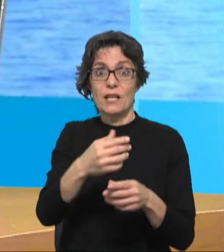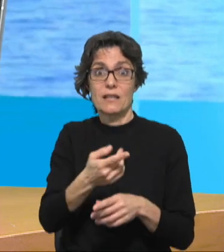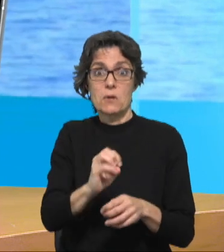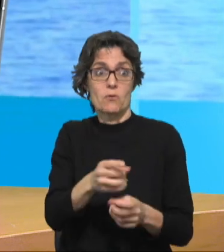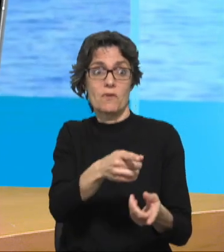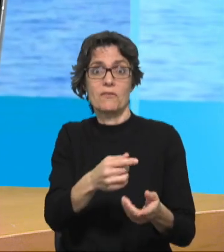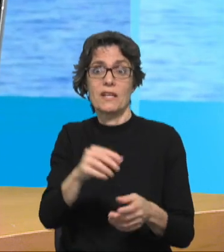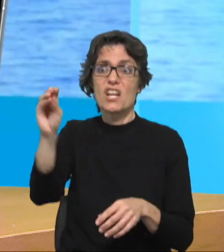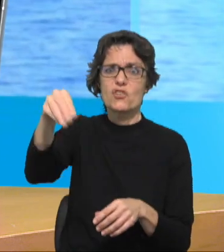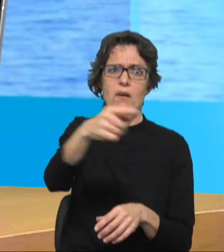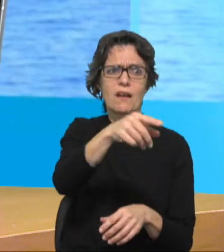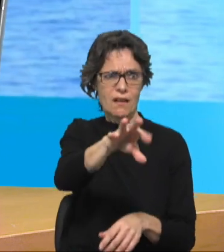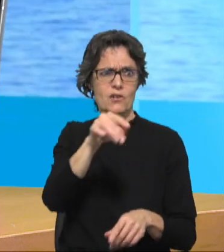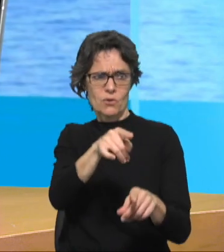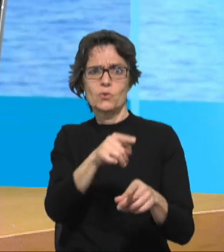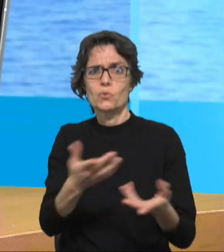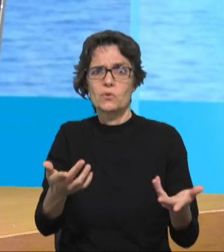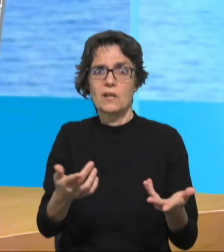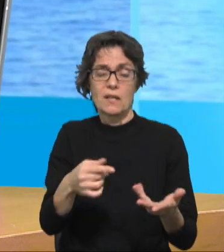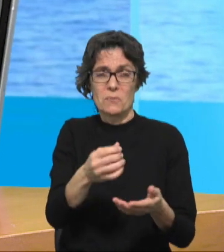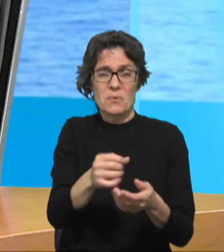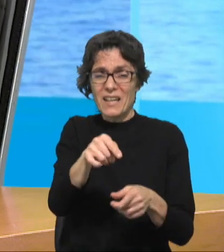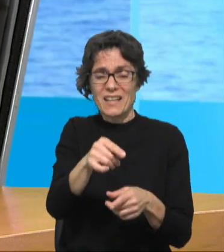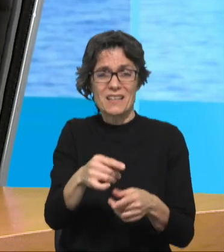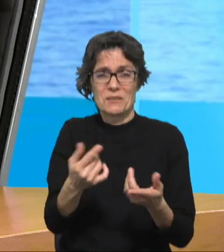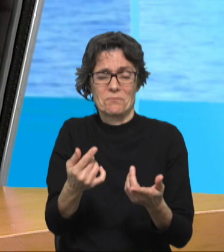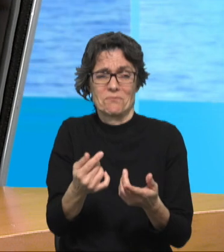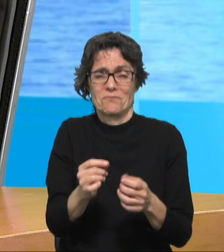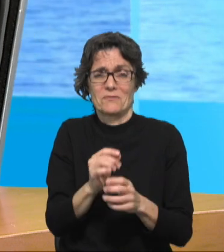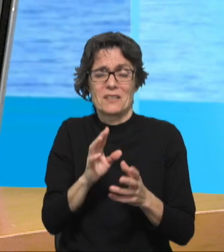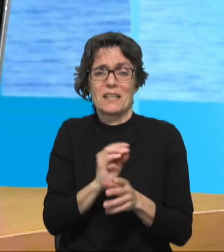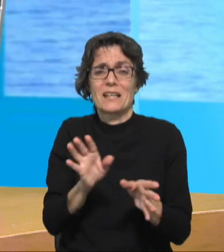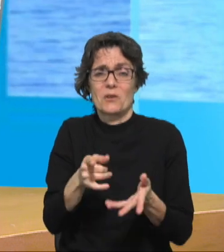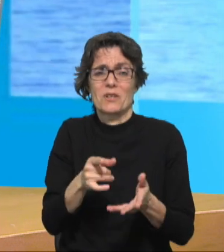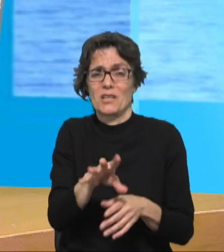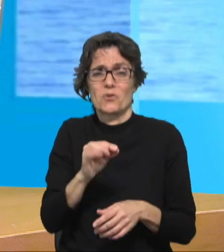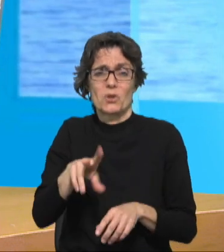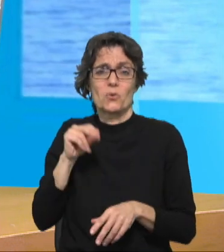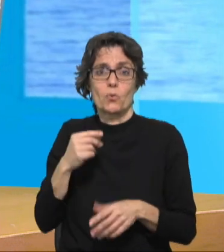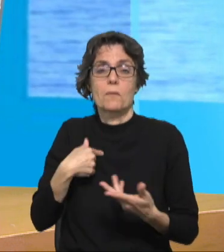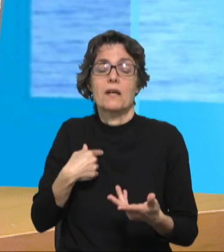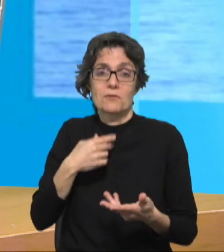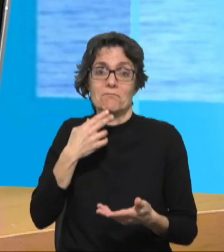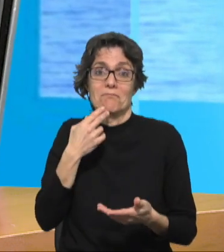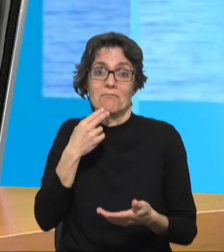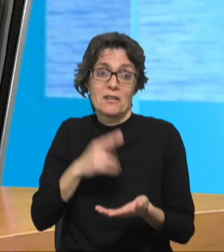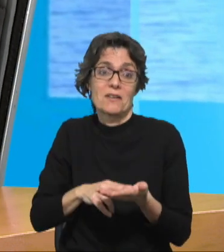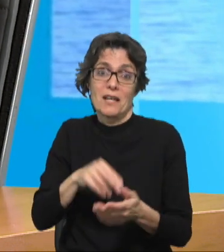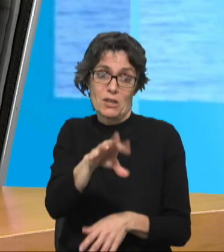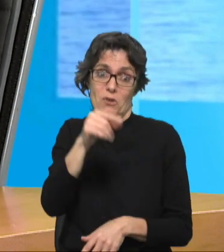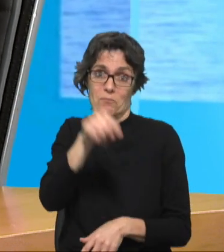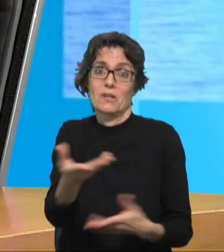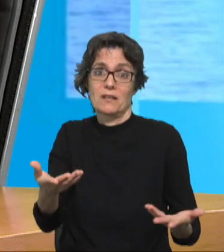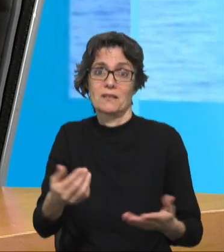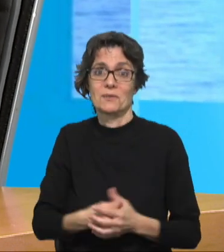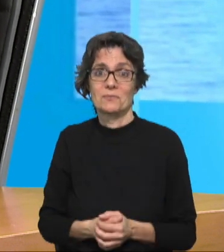não é? Portanto, nem estava ali, nem era nada óbvio, como bem disseste, e é verdade, não é? Nós que acreditamos,